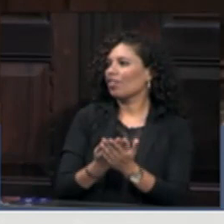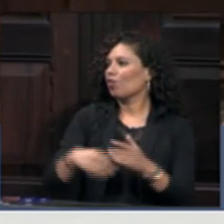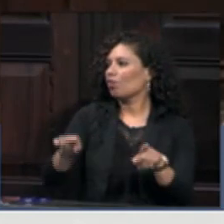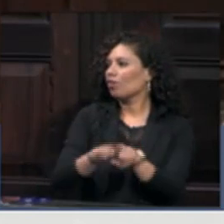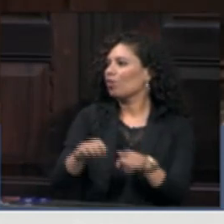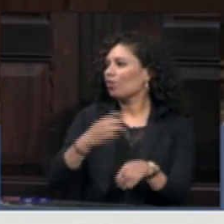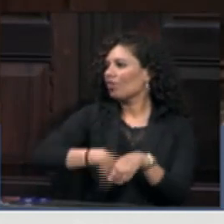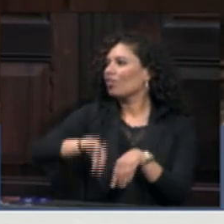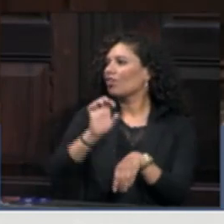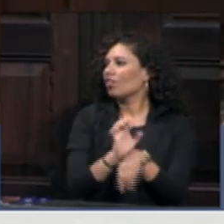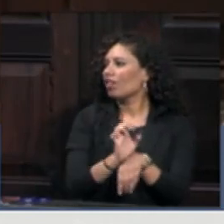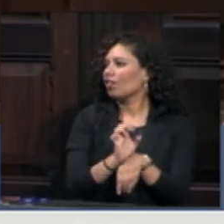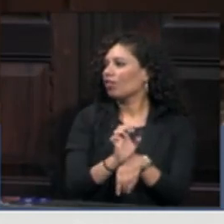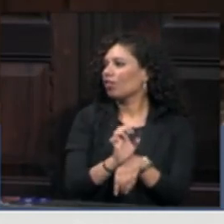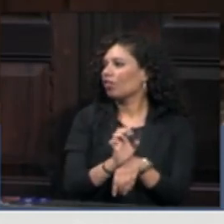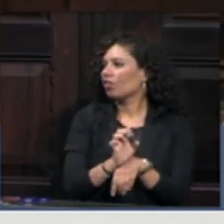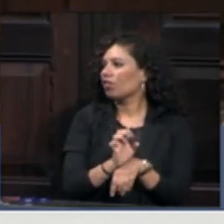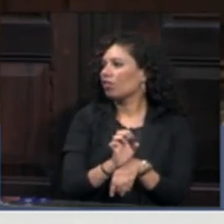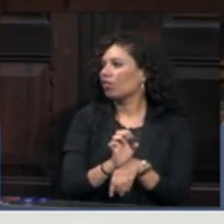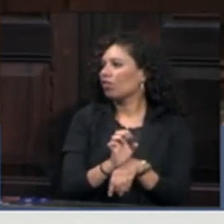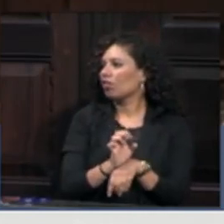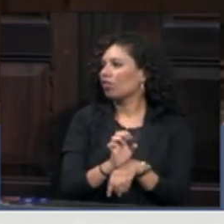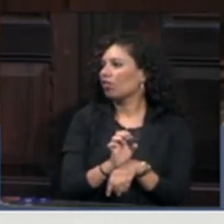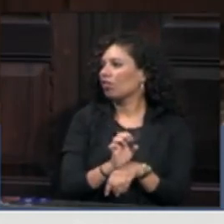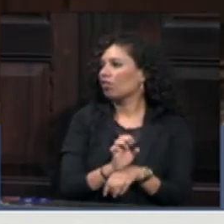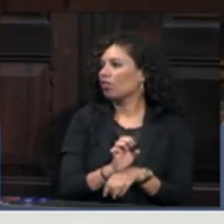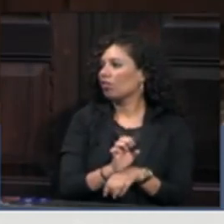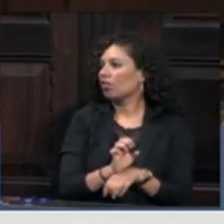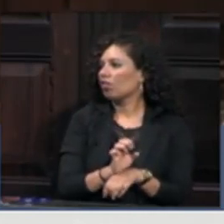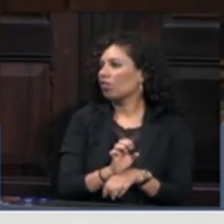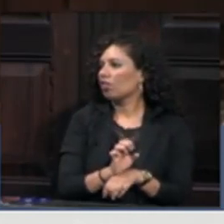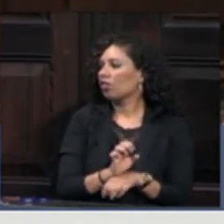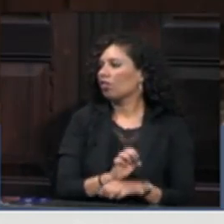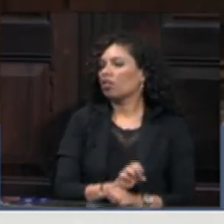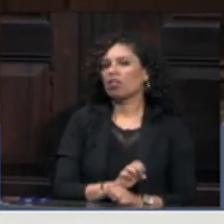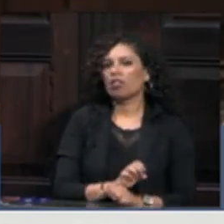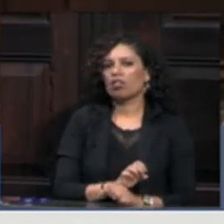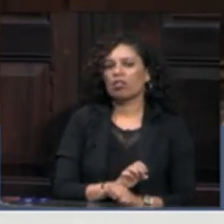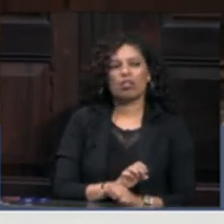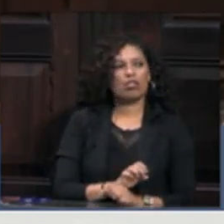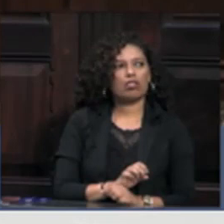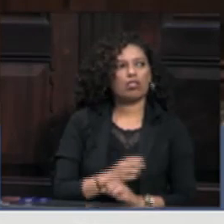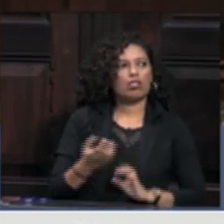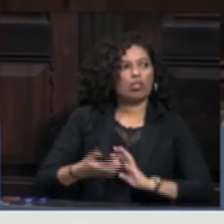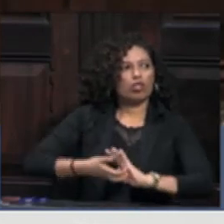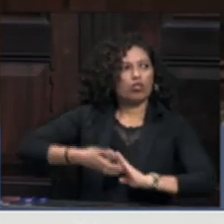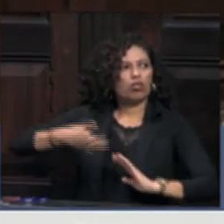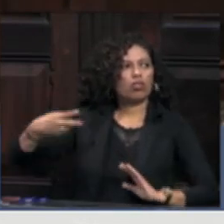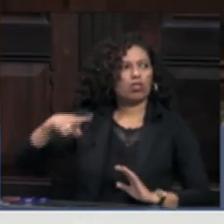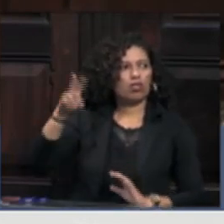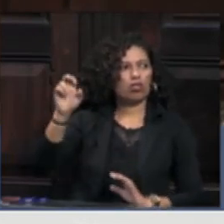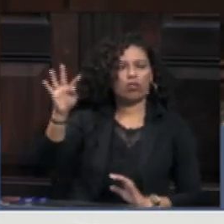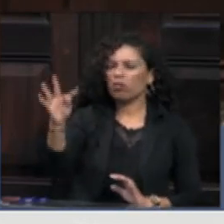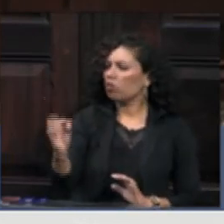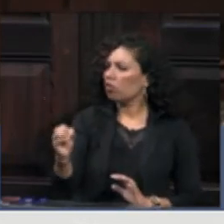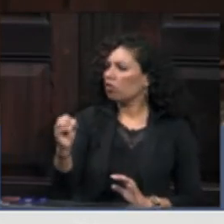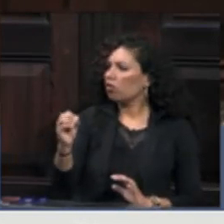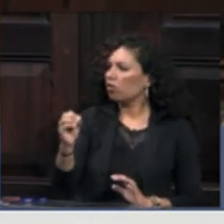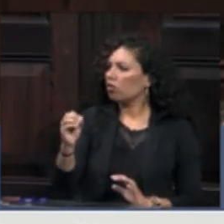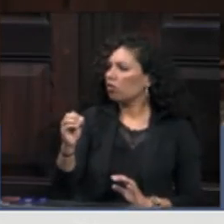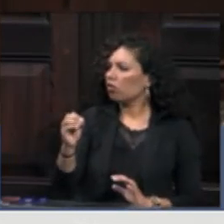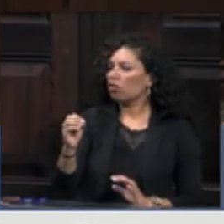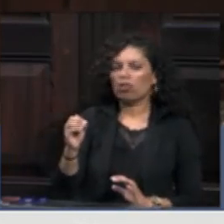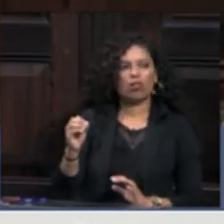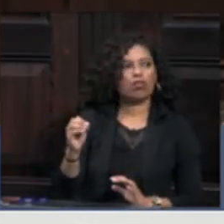Já há também o acordo para a derrubada do veto, para acabar com o